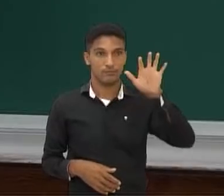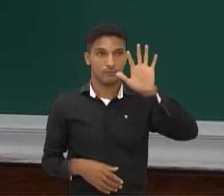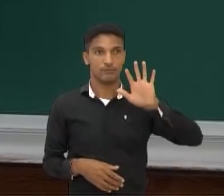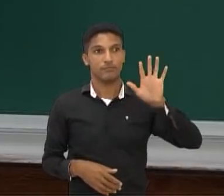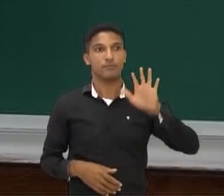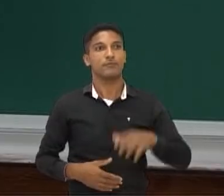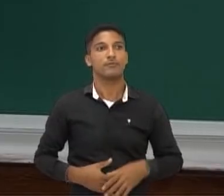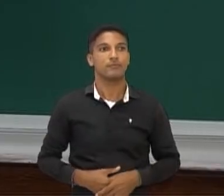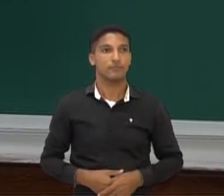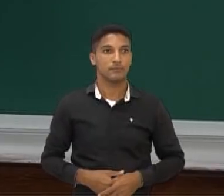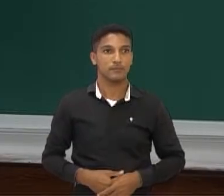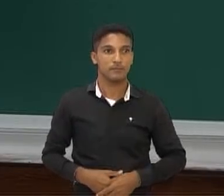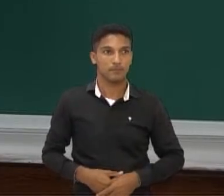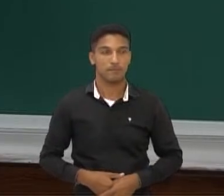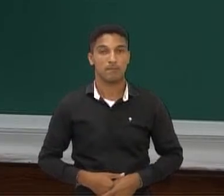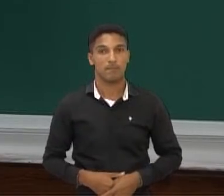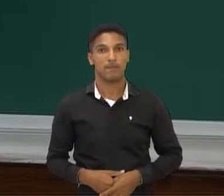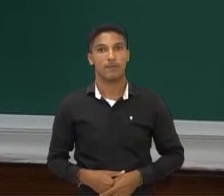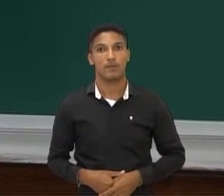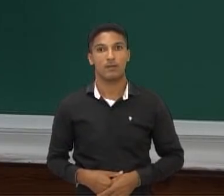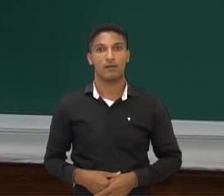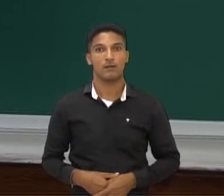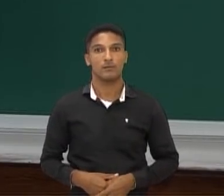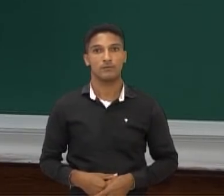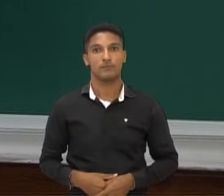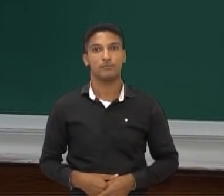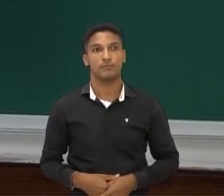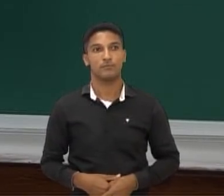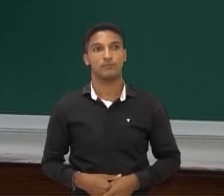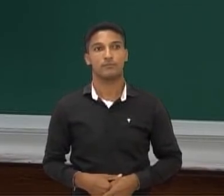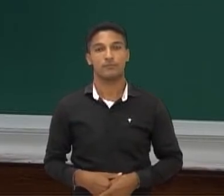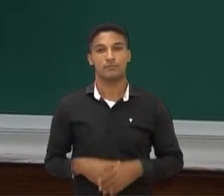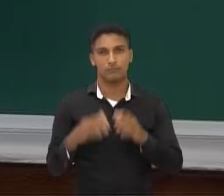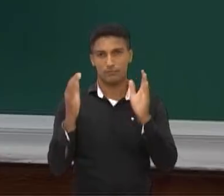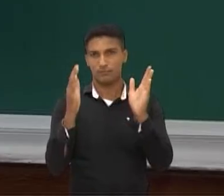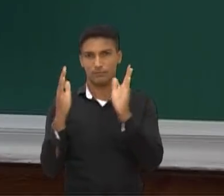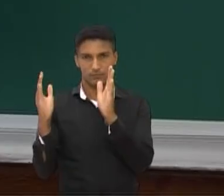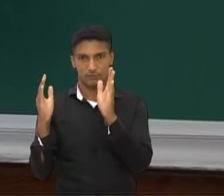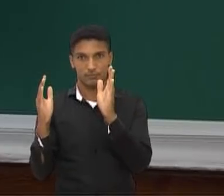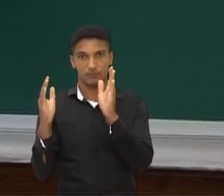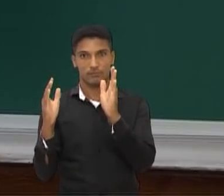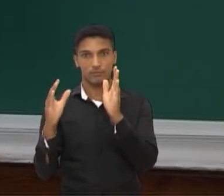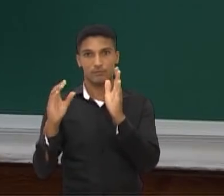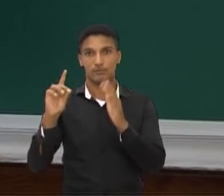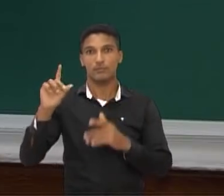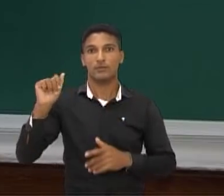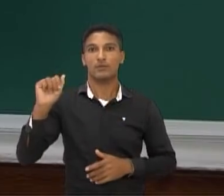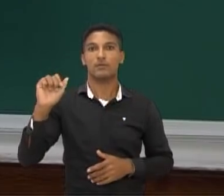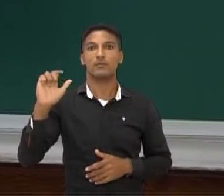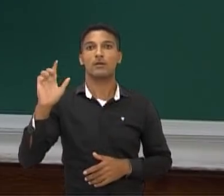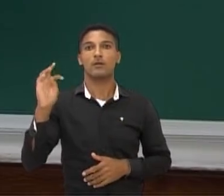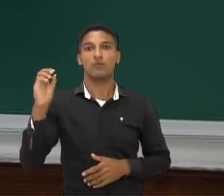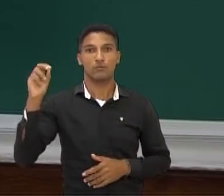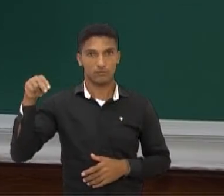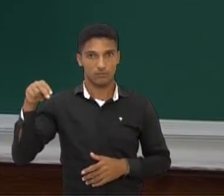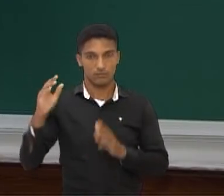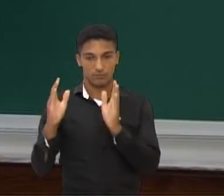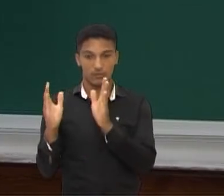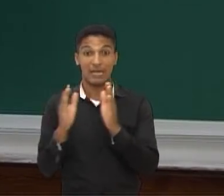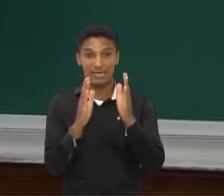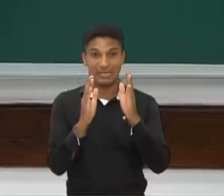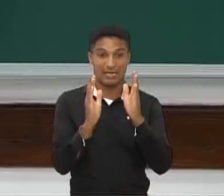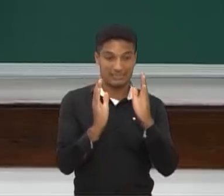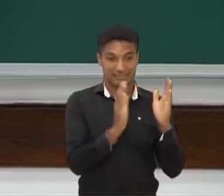lembre-se, ele está depois de Newton, né? Ele está aí na geração que passou Galileu Galilei, passou Newton. E